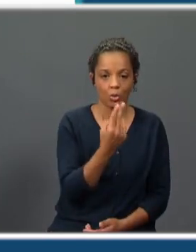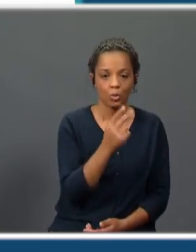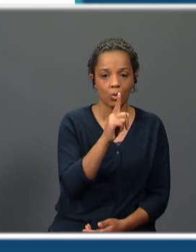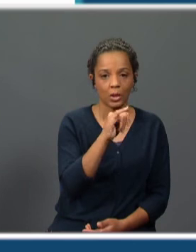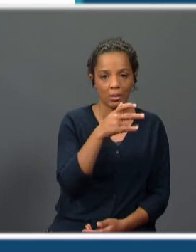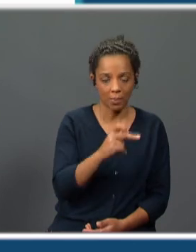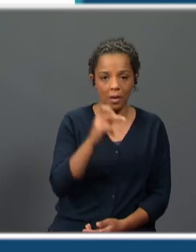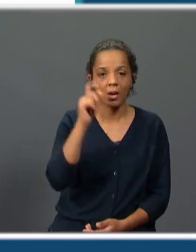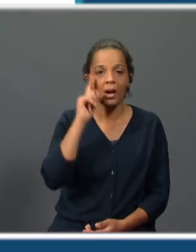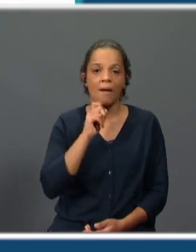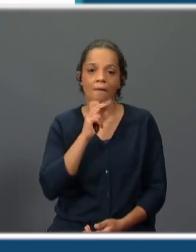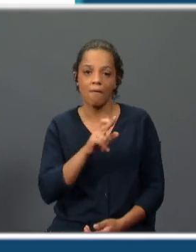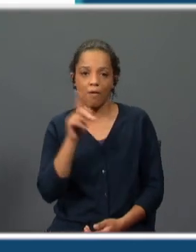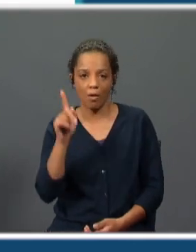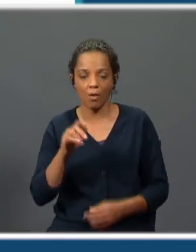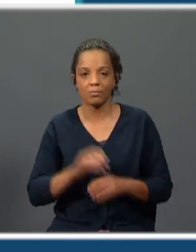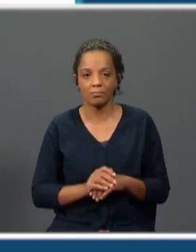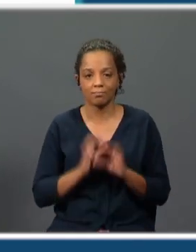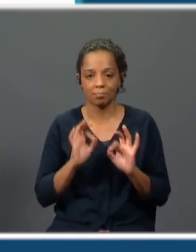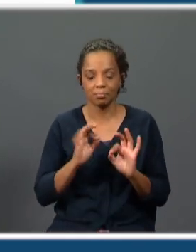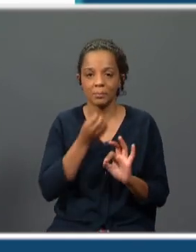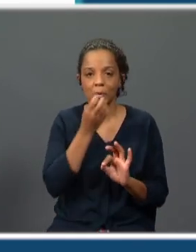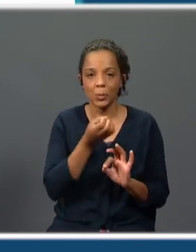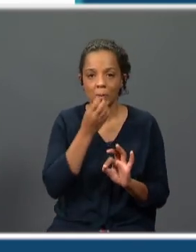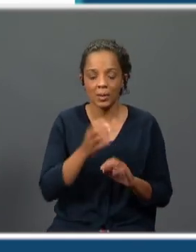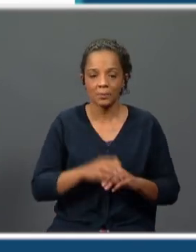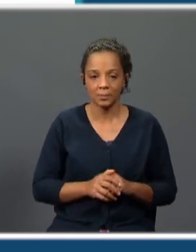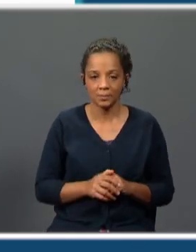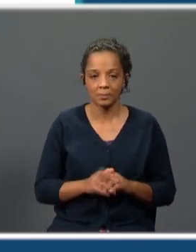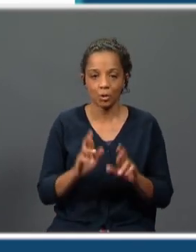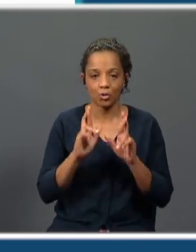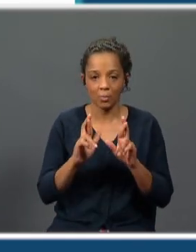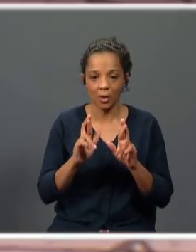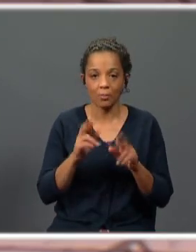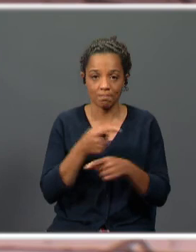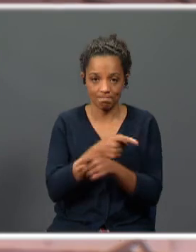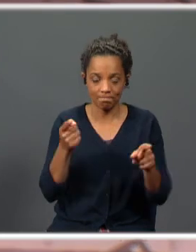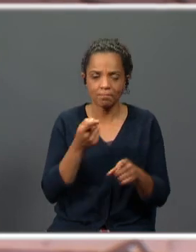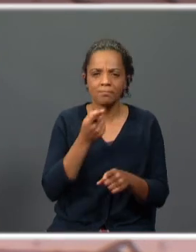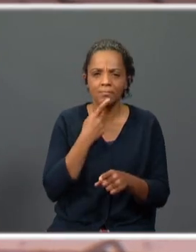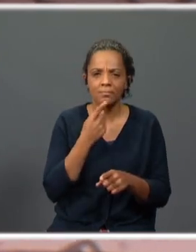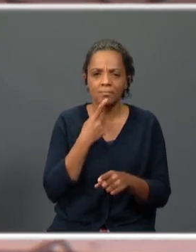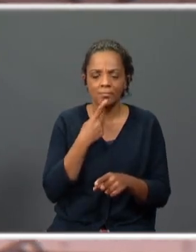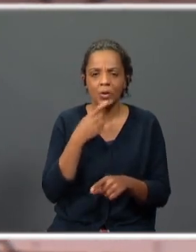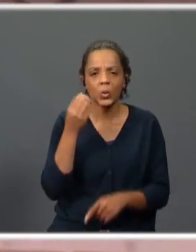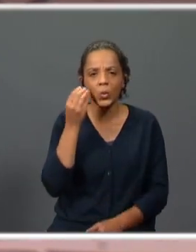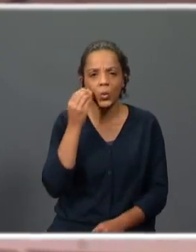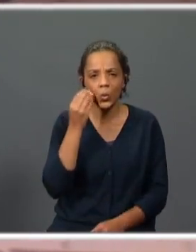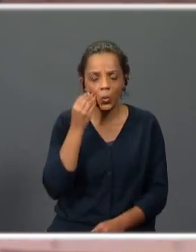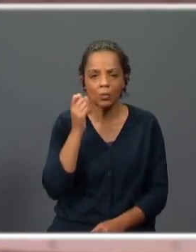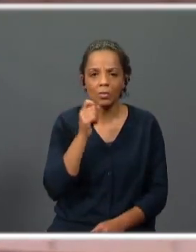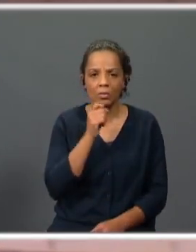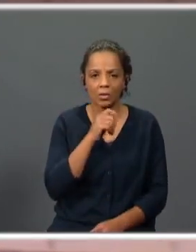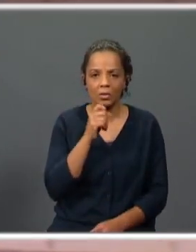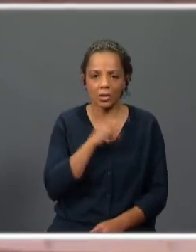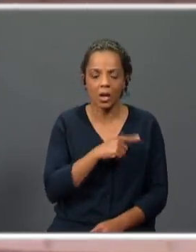avó. Pronto, muito bem. Espero que tenham percebido como é que podem usar e construir